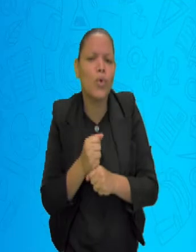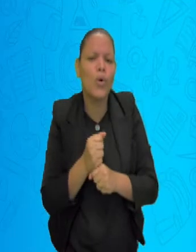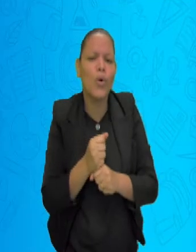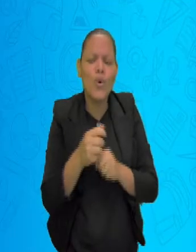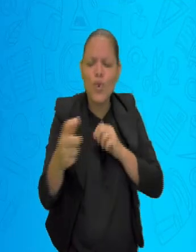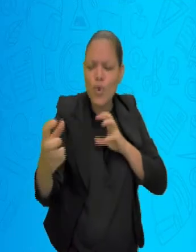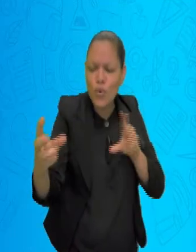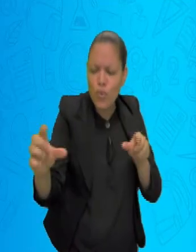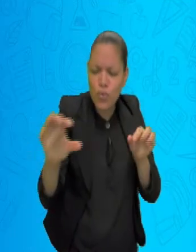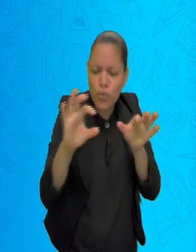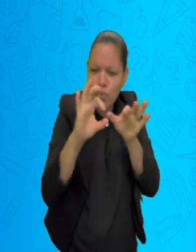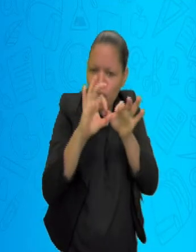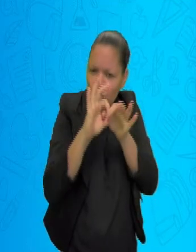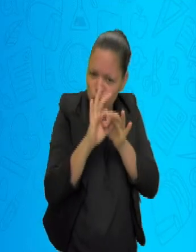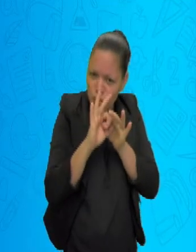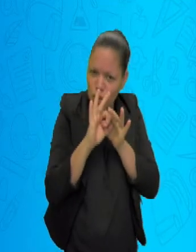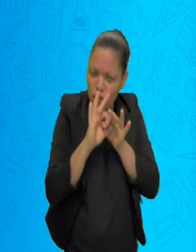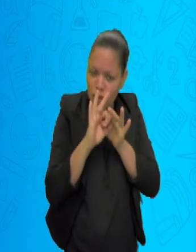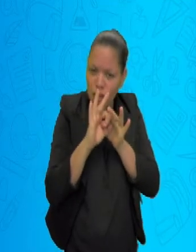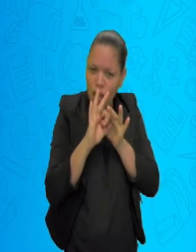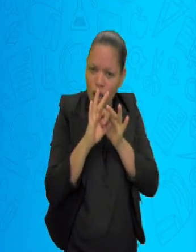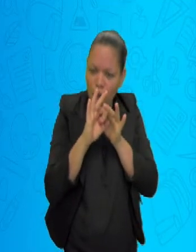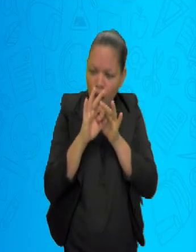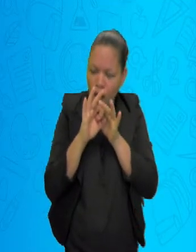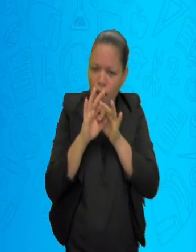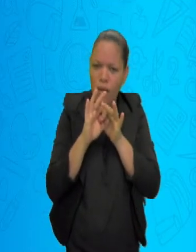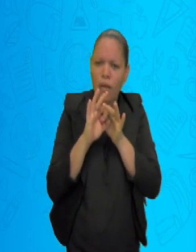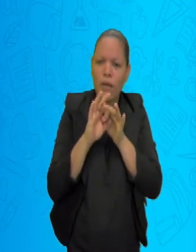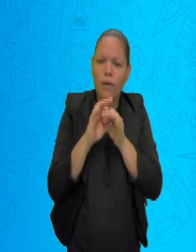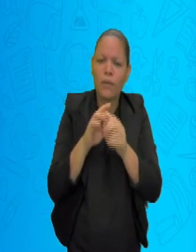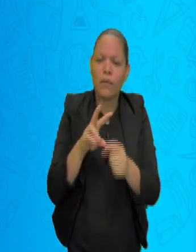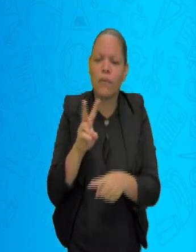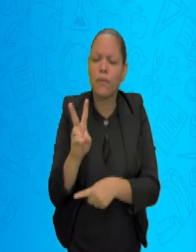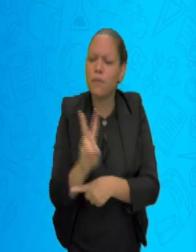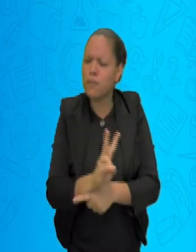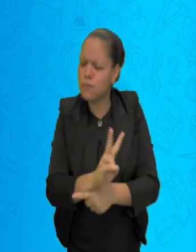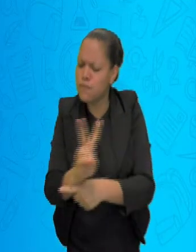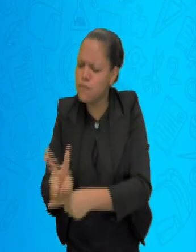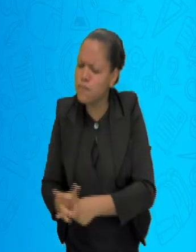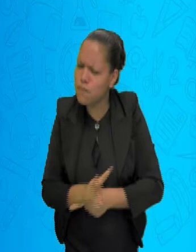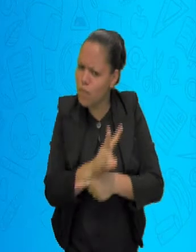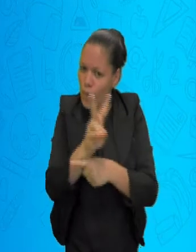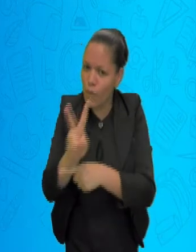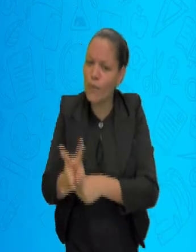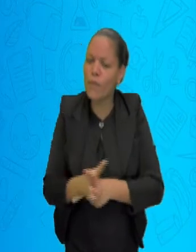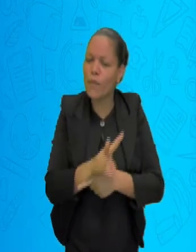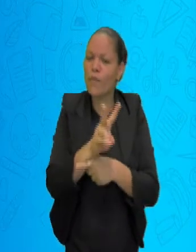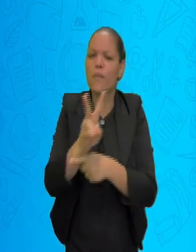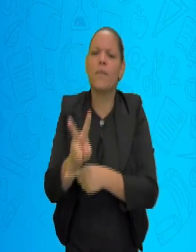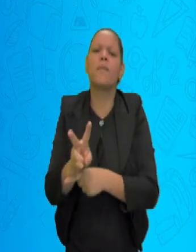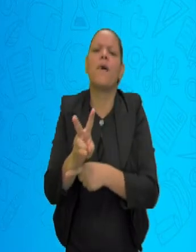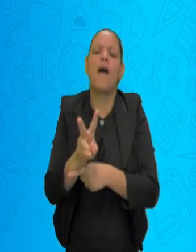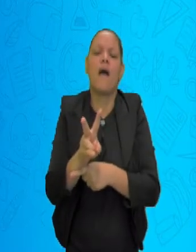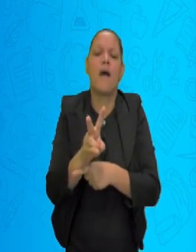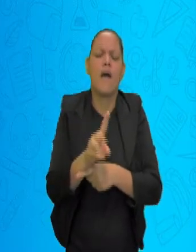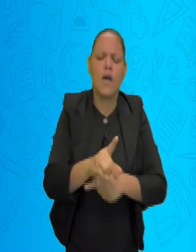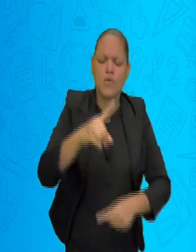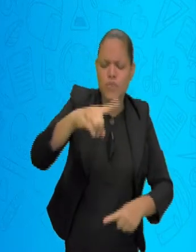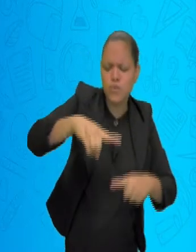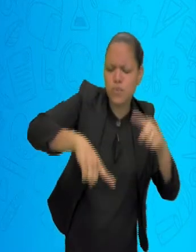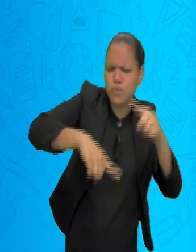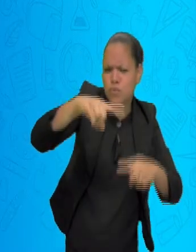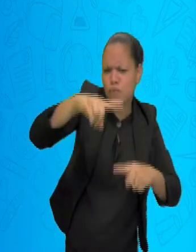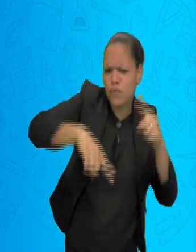está ligada às atividades de plantações e cultivo e a pecuária está ligada a atividades de rebanhos